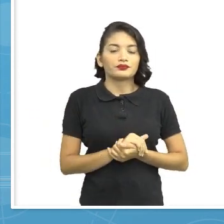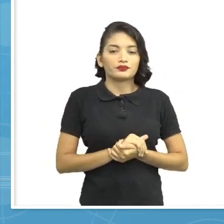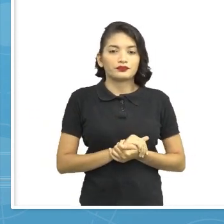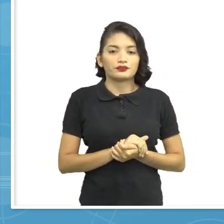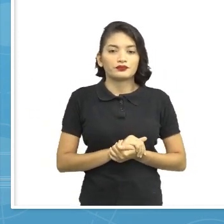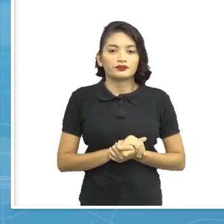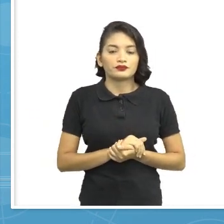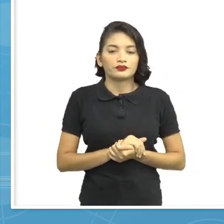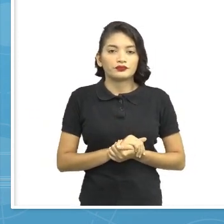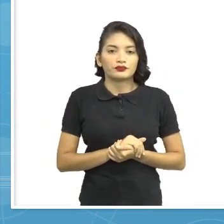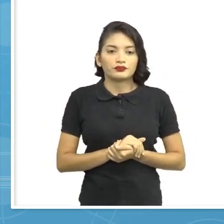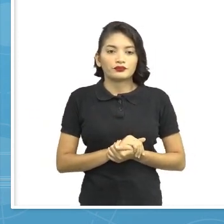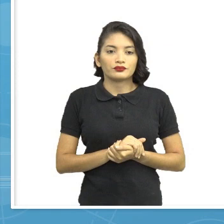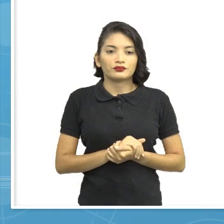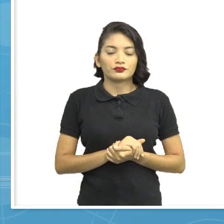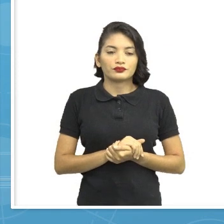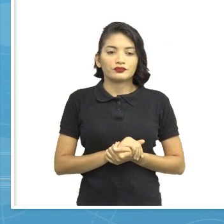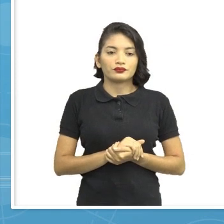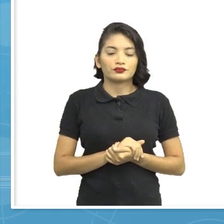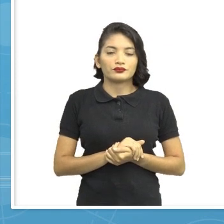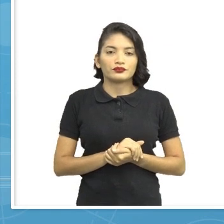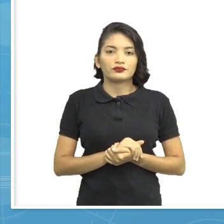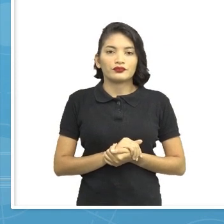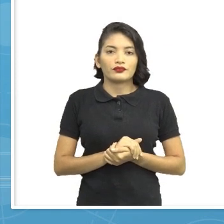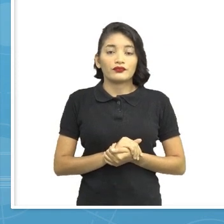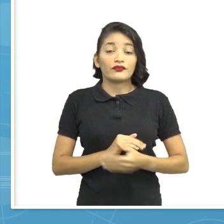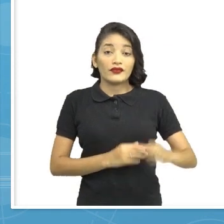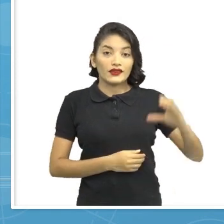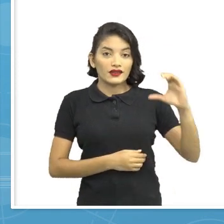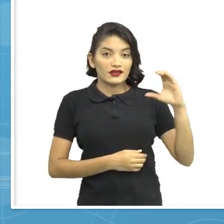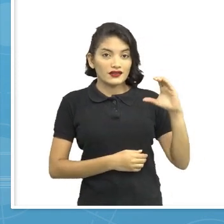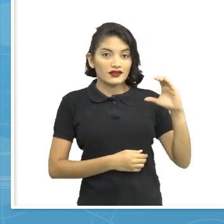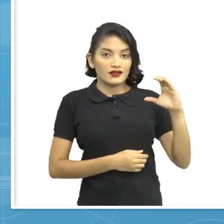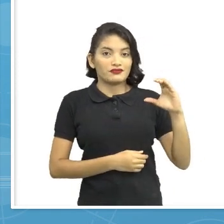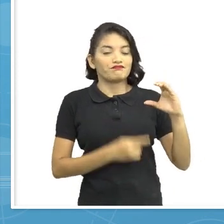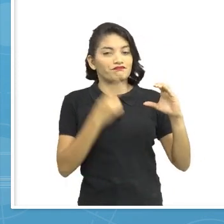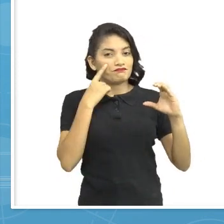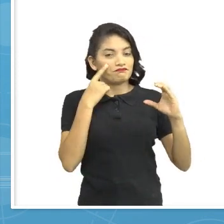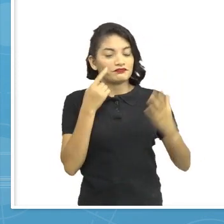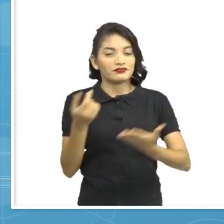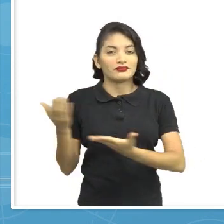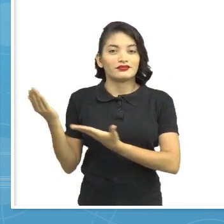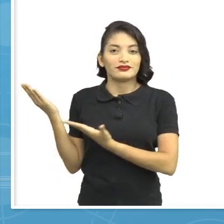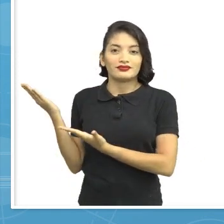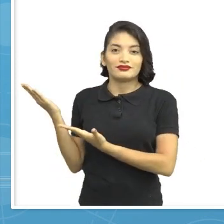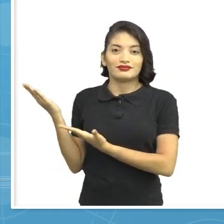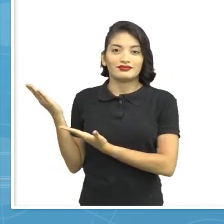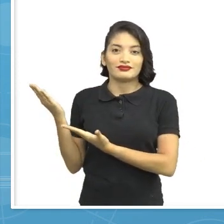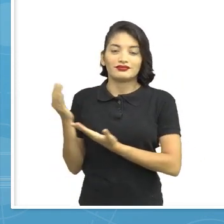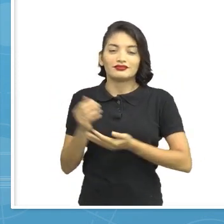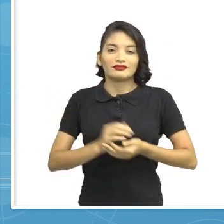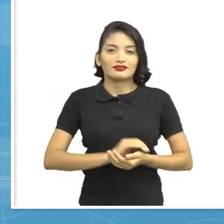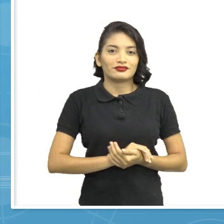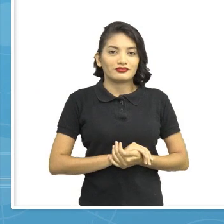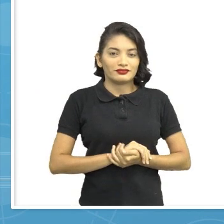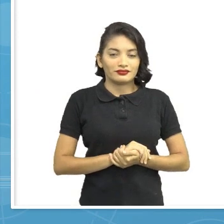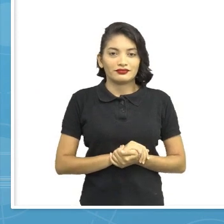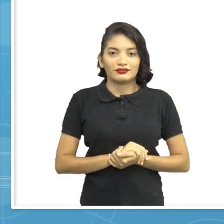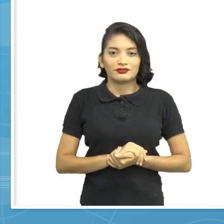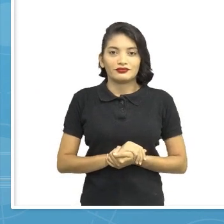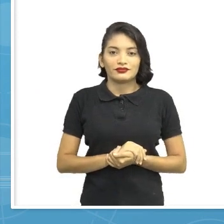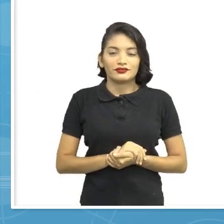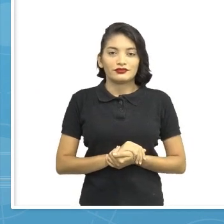cesto cargueiro, quadrangular e gaiola trançada. C, aro trançado, braçadeira trançada, cesto,